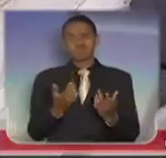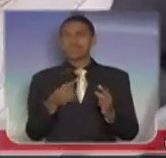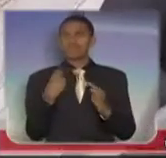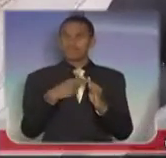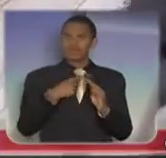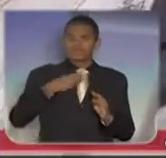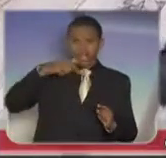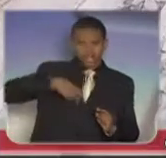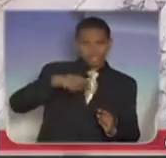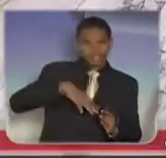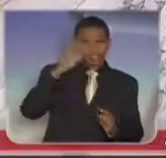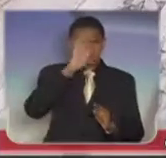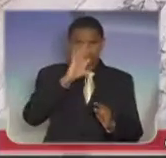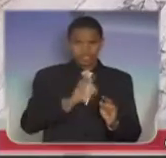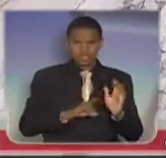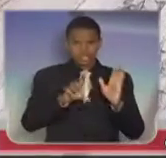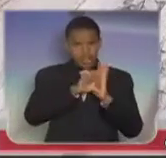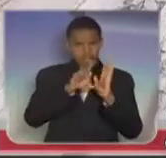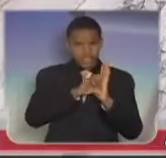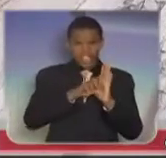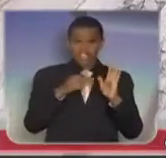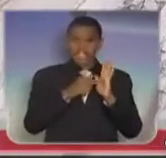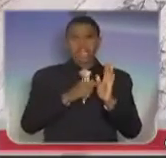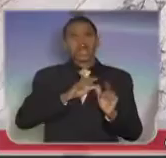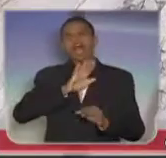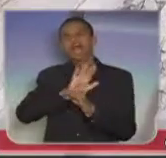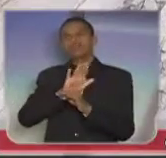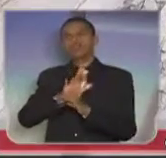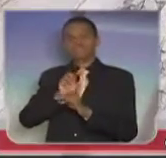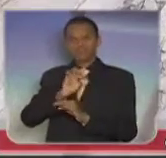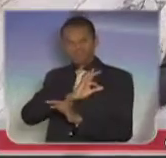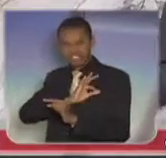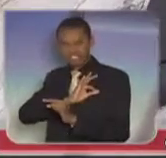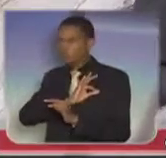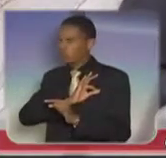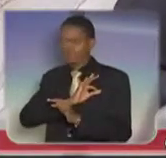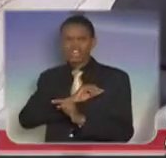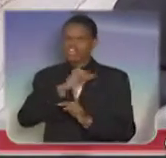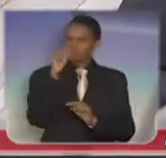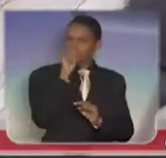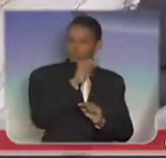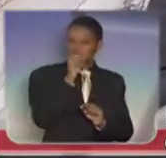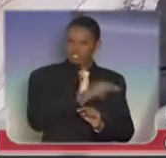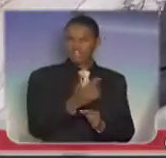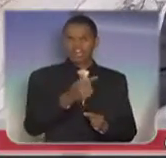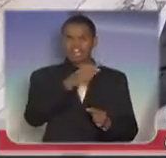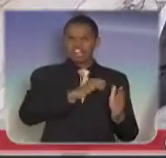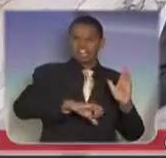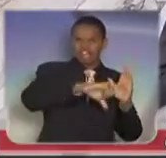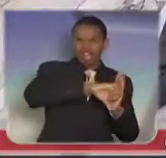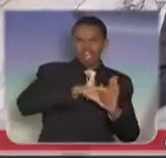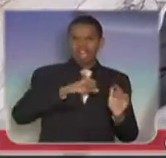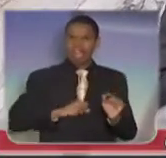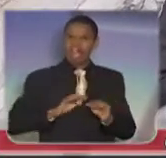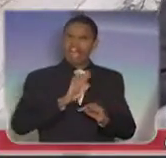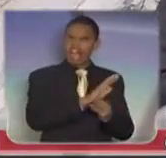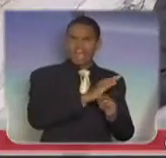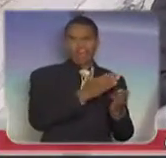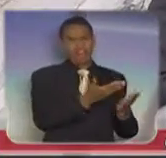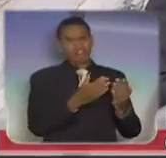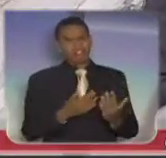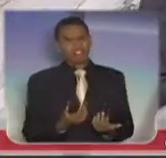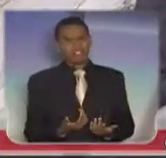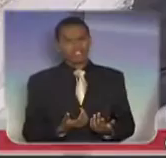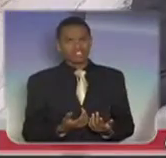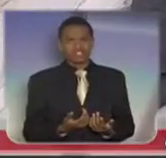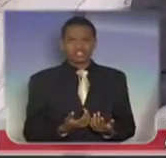brasileira o bandido tem privilégios aliás muito mais privilégio do que o cidadão quem não tem privilégio